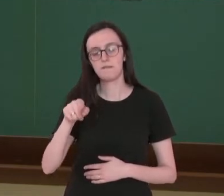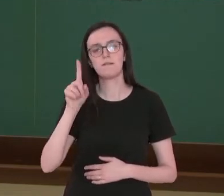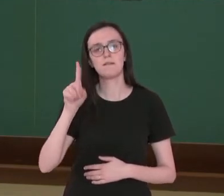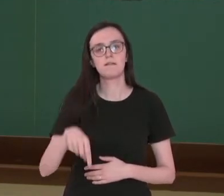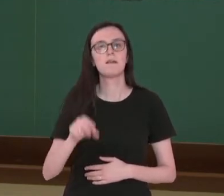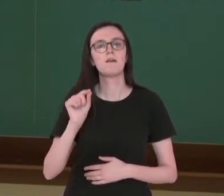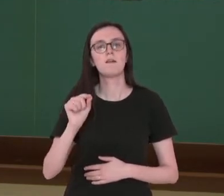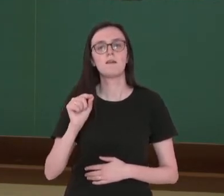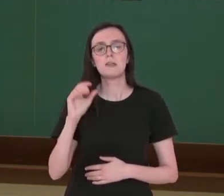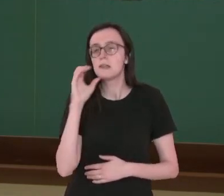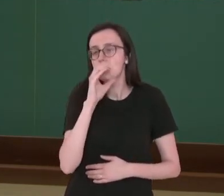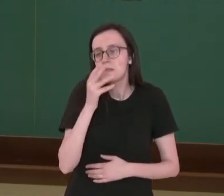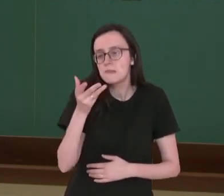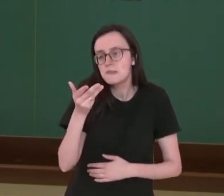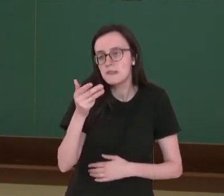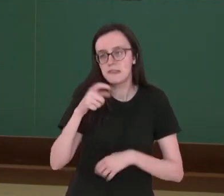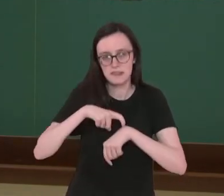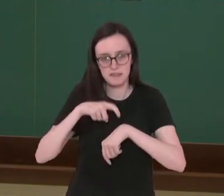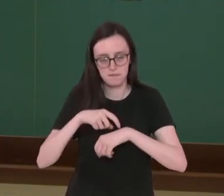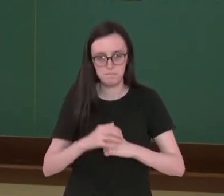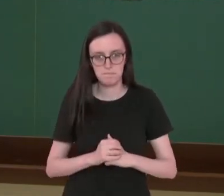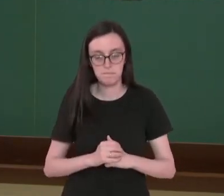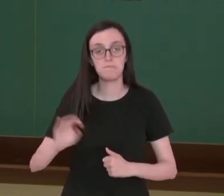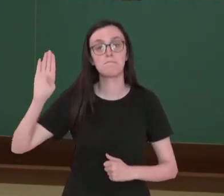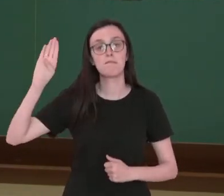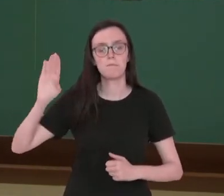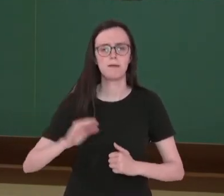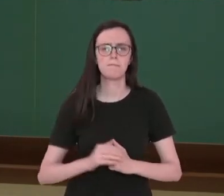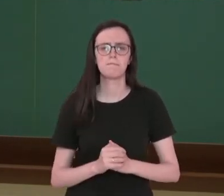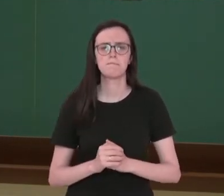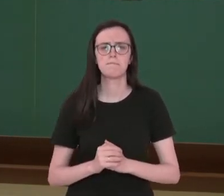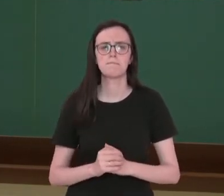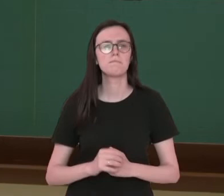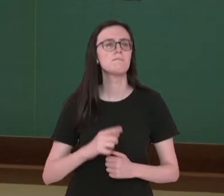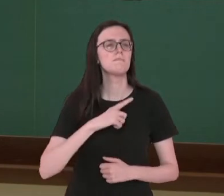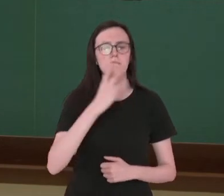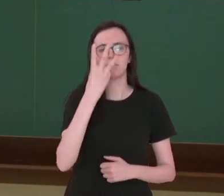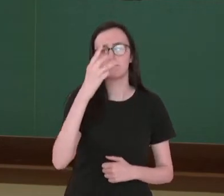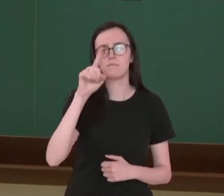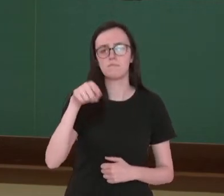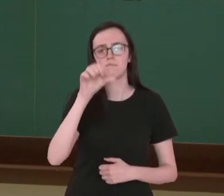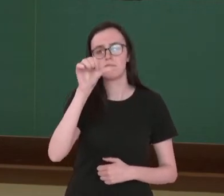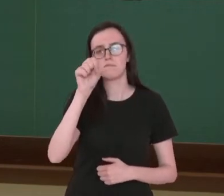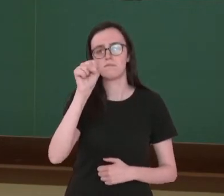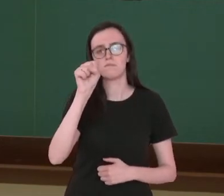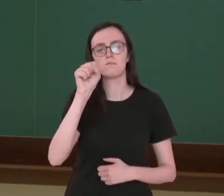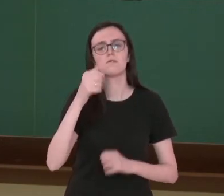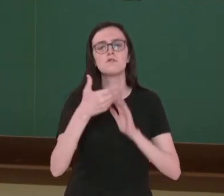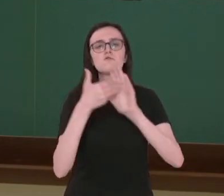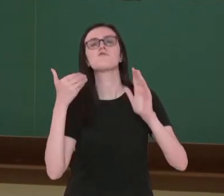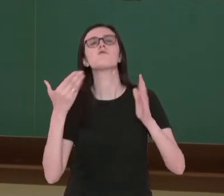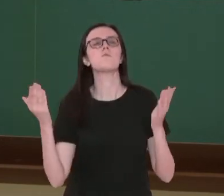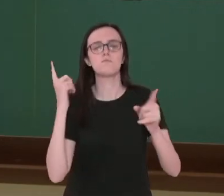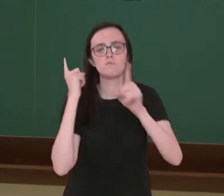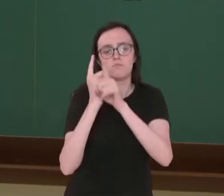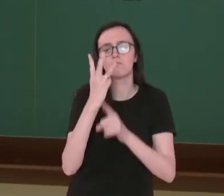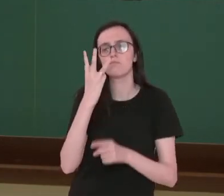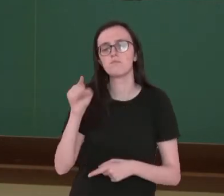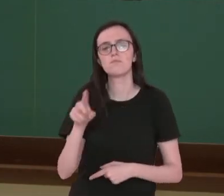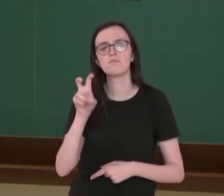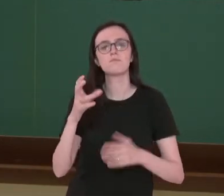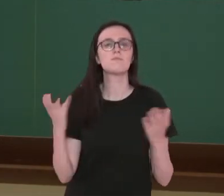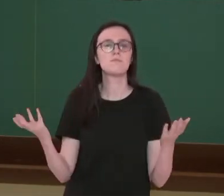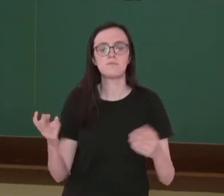0,965 milésimos. Na letra B, quanto preciso retirar de 3,98 para obter 3,5? Ou